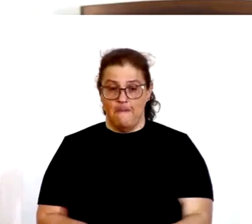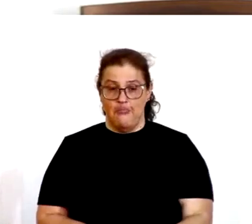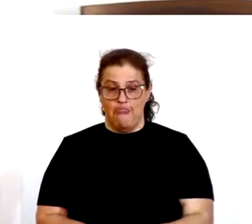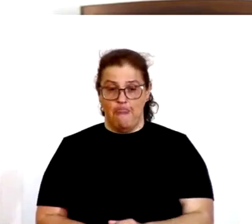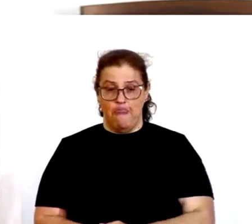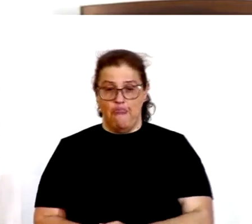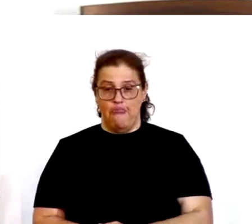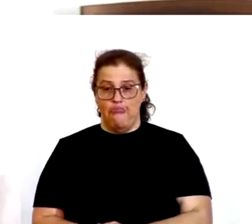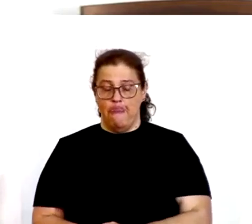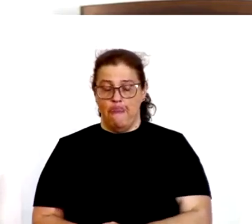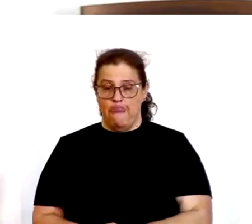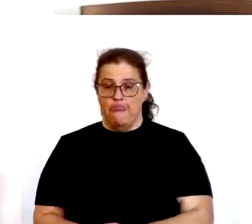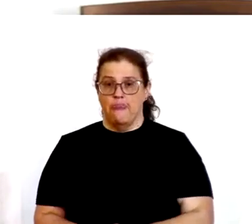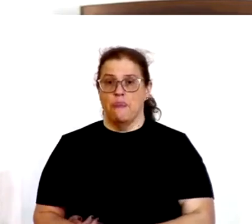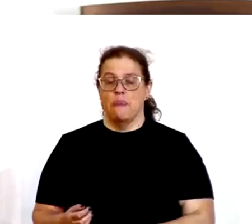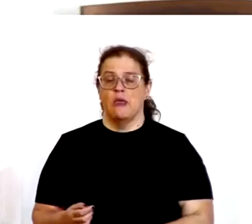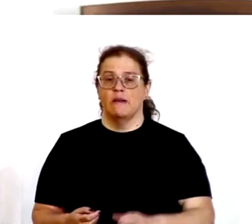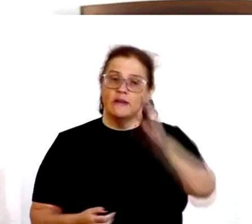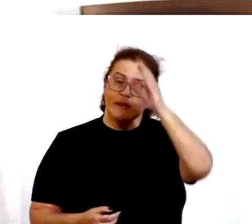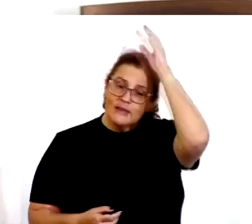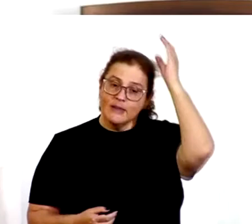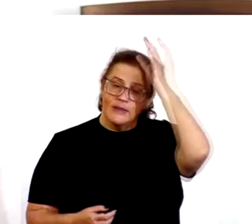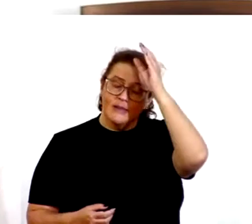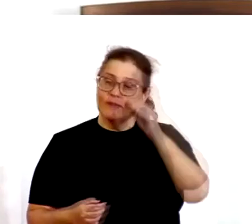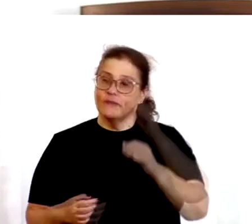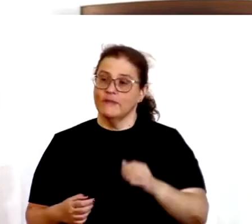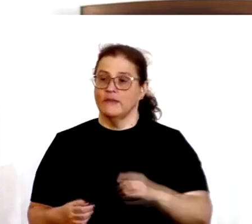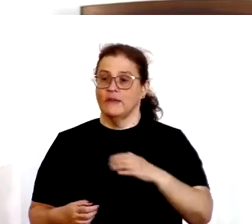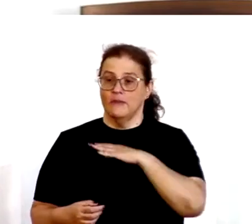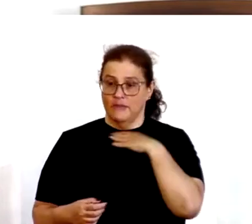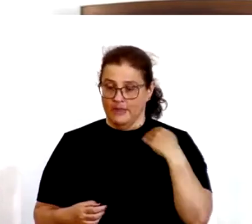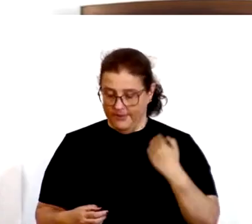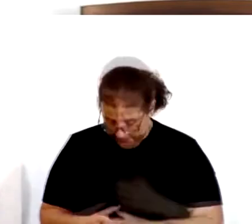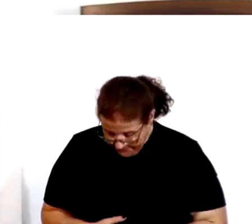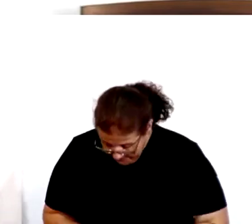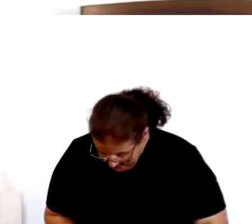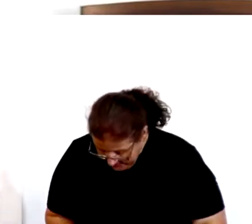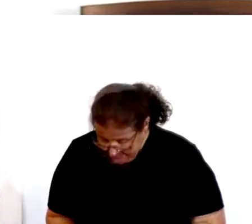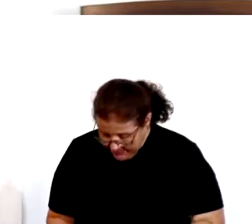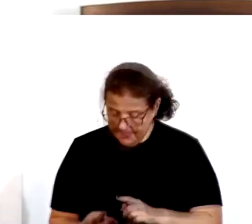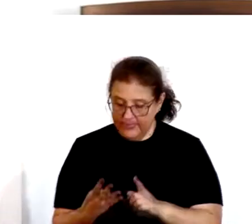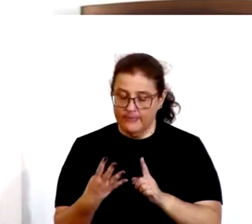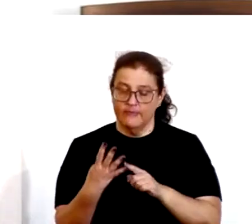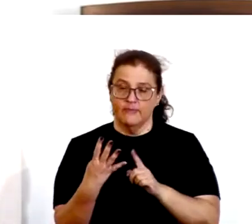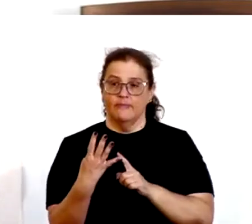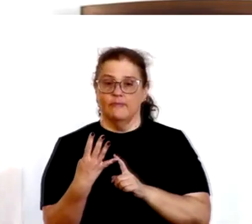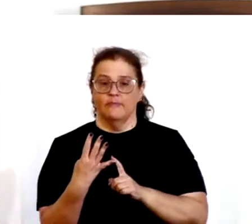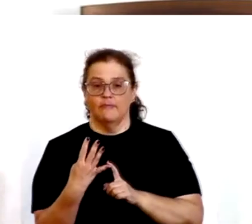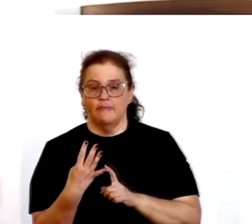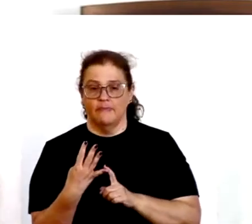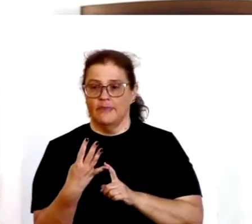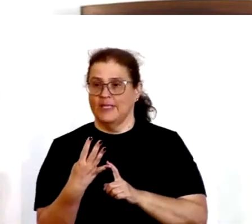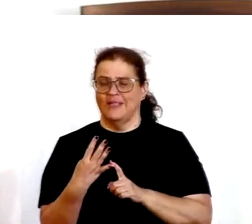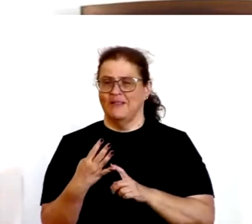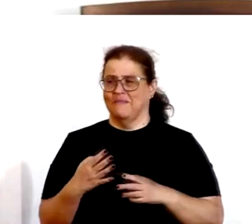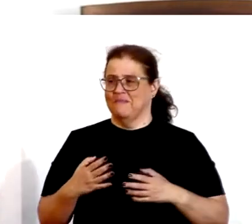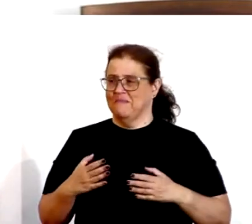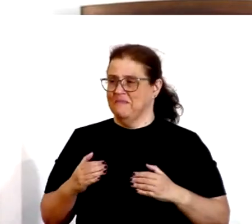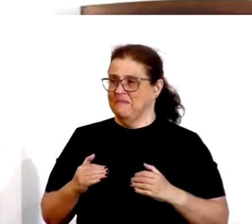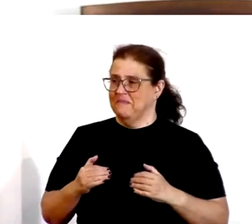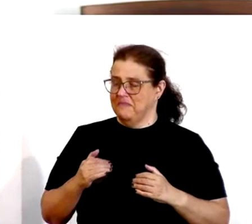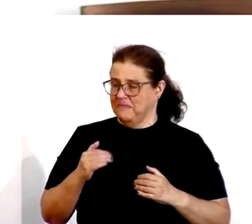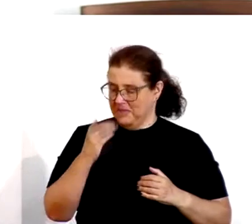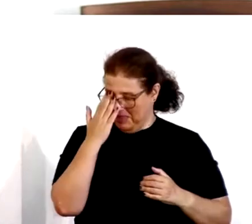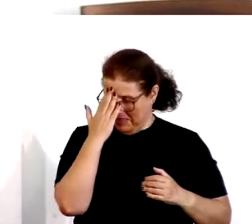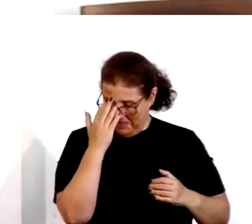corpo em que Cristo é o cabeça. E quarto, não pertencemos a nós mesmos, mas